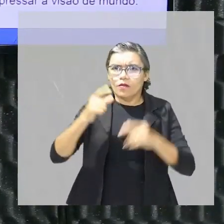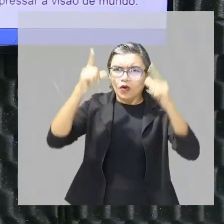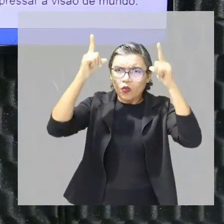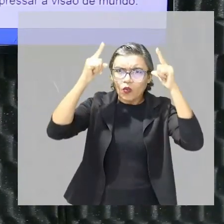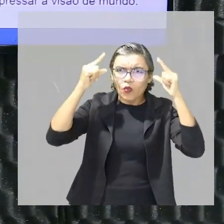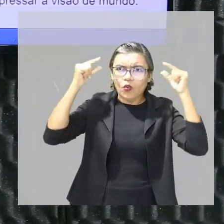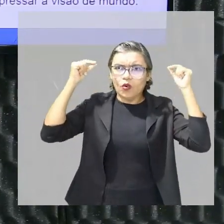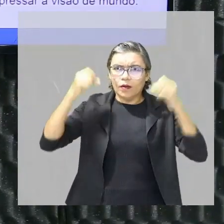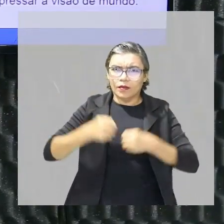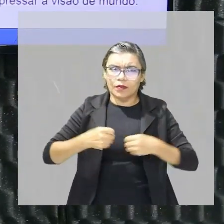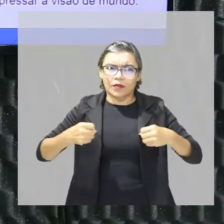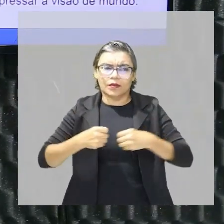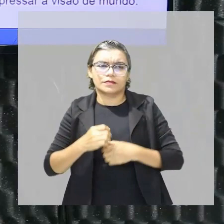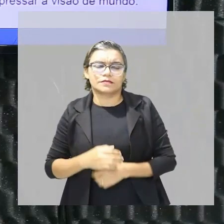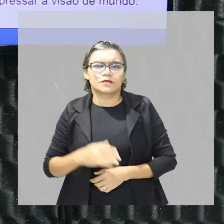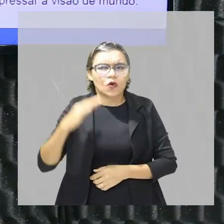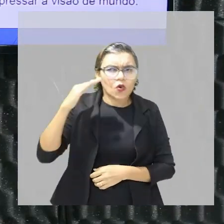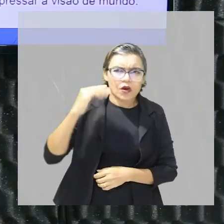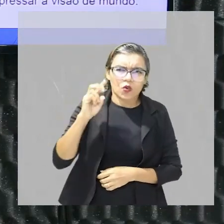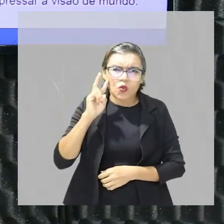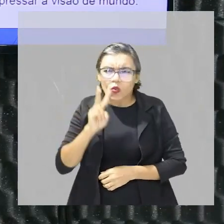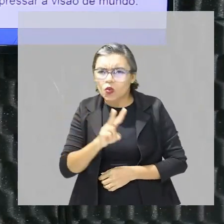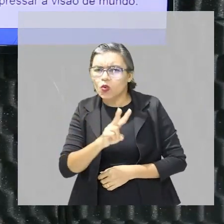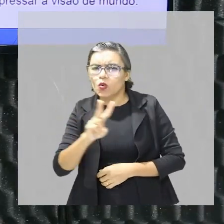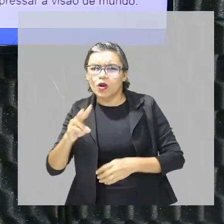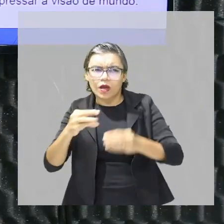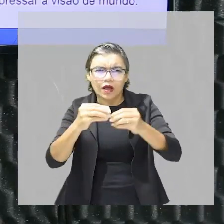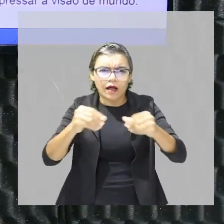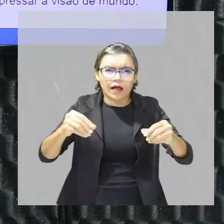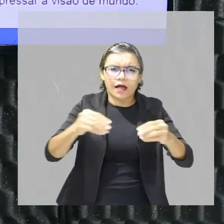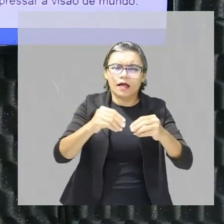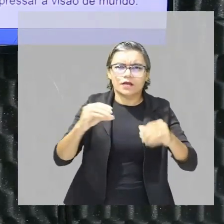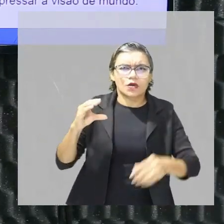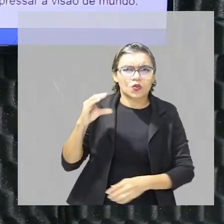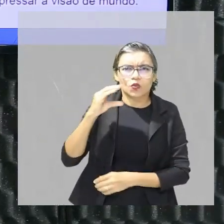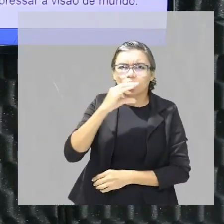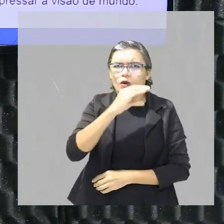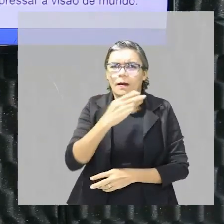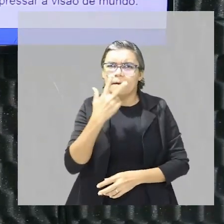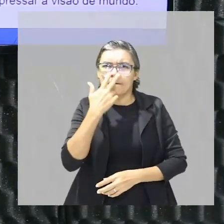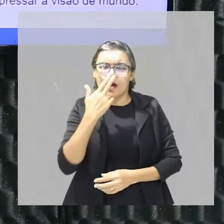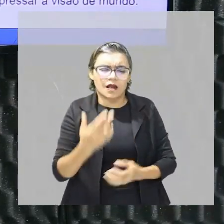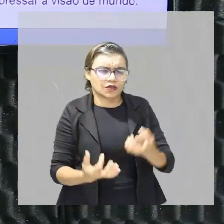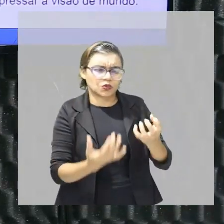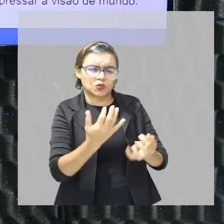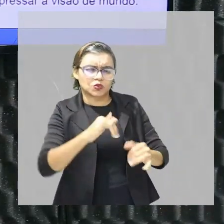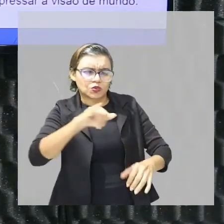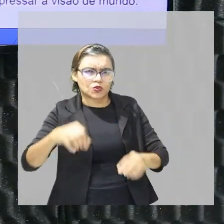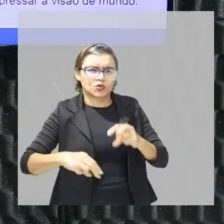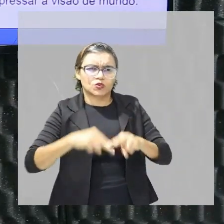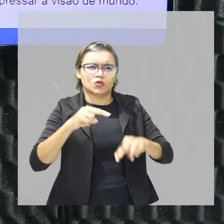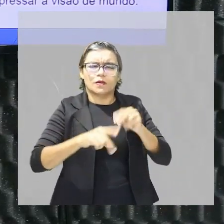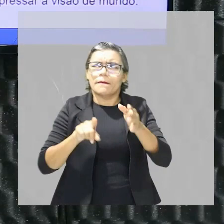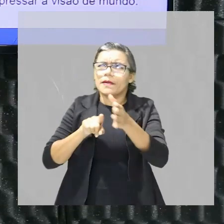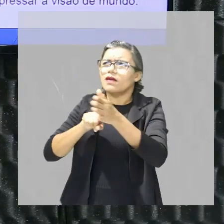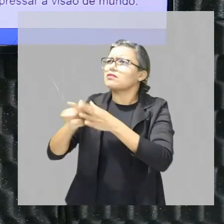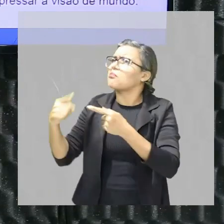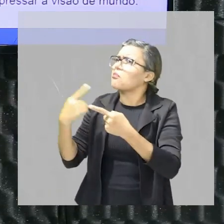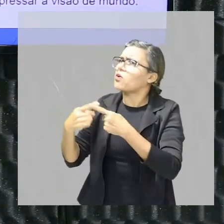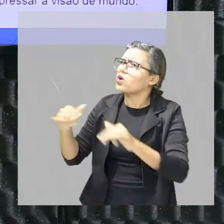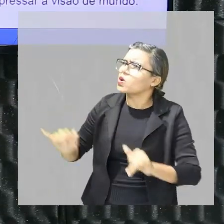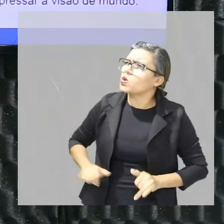de Asa Branca né quando olhei a terra ardendo com a fogueira de São João eu perguntei a Deus do céu ai porque tamanha judiação